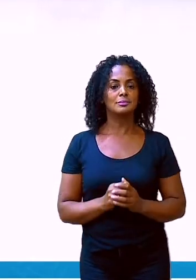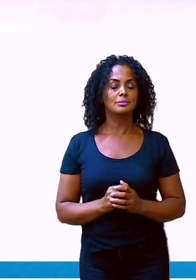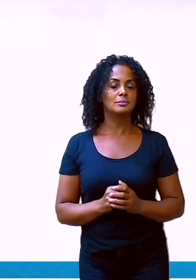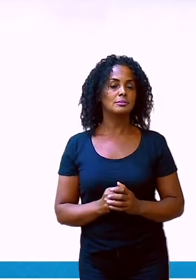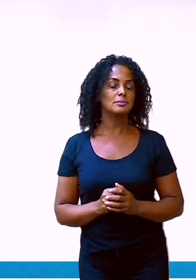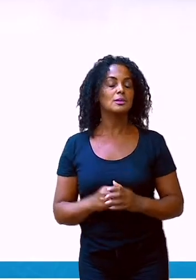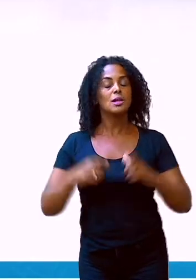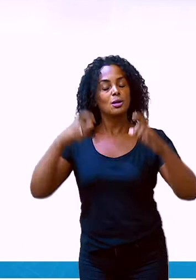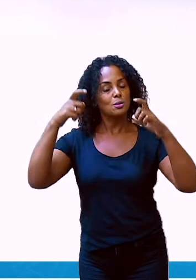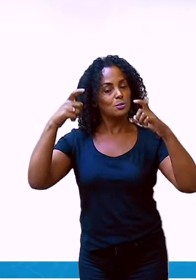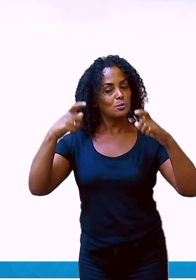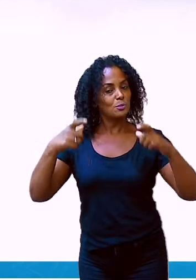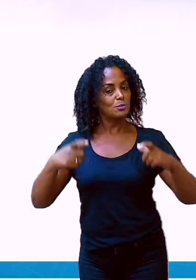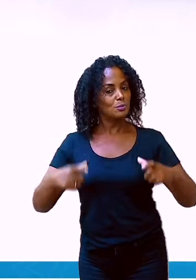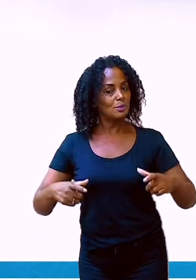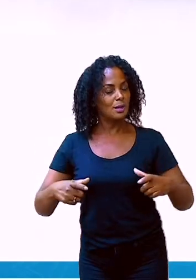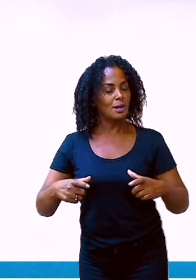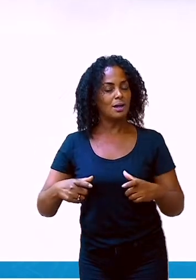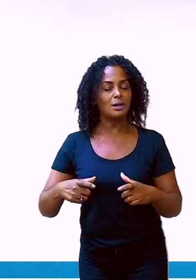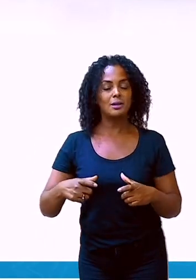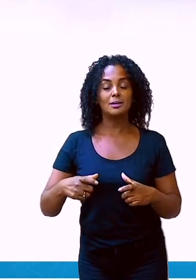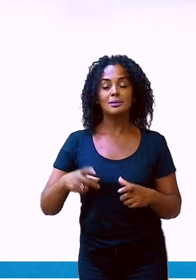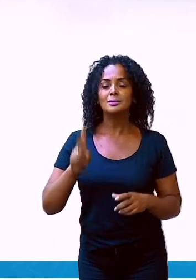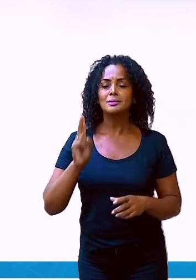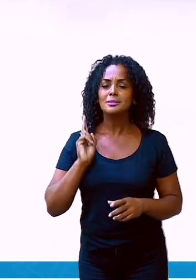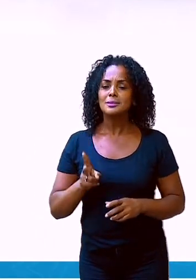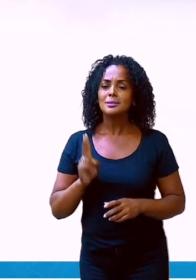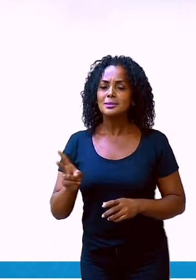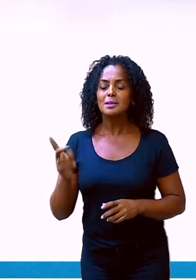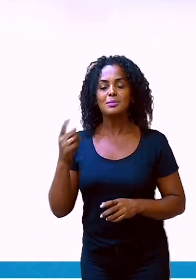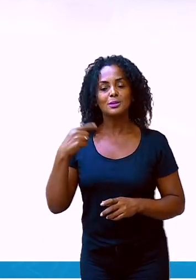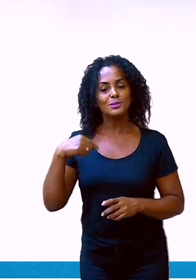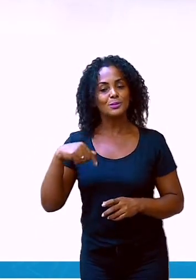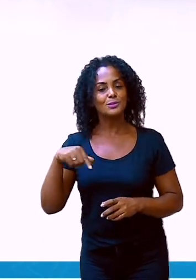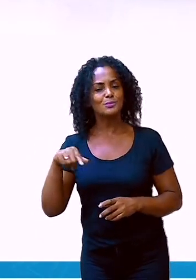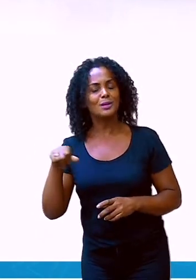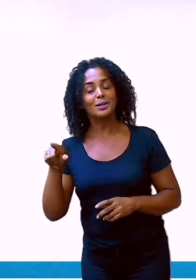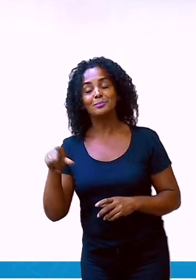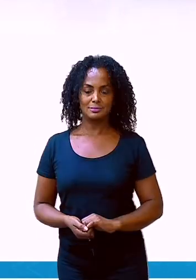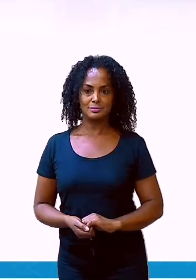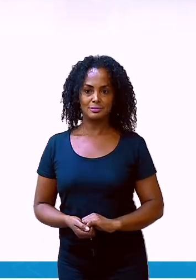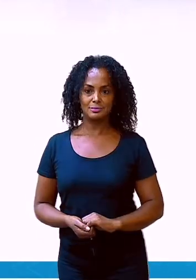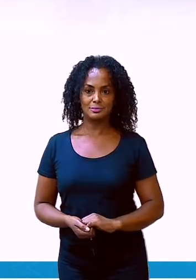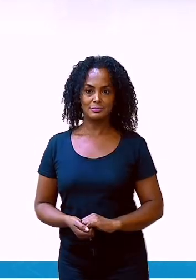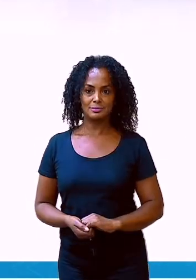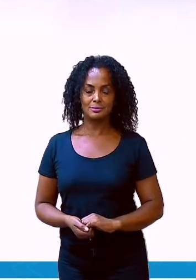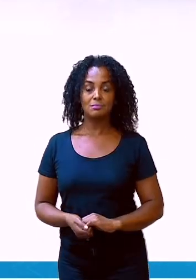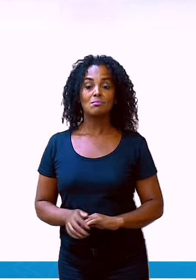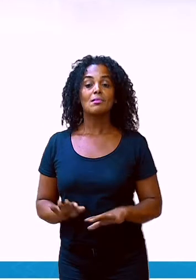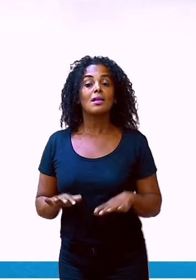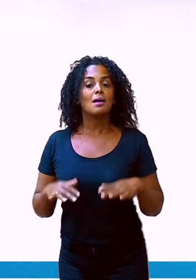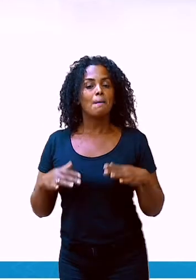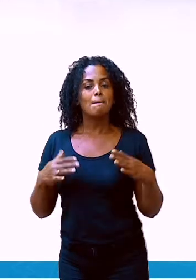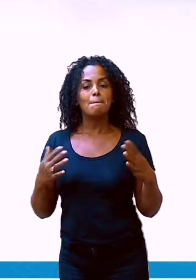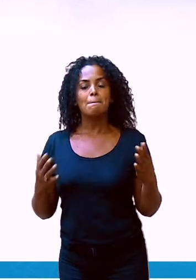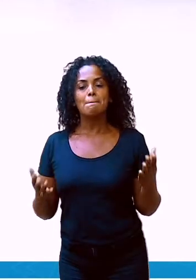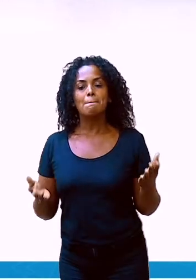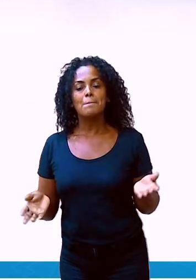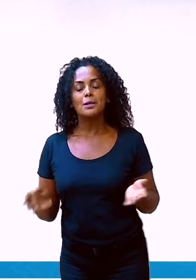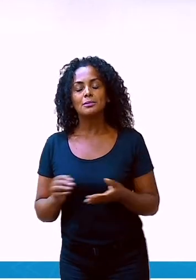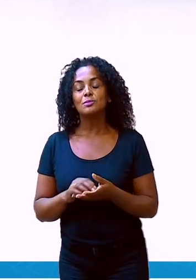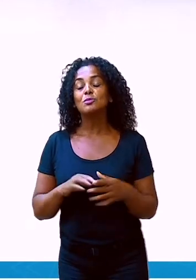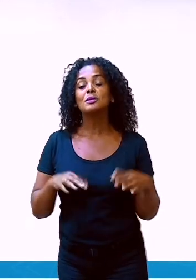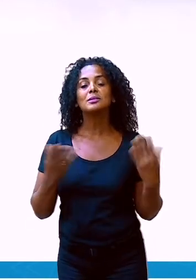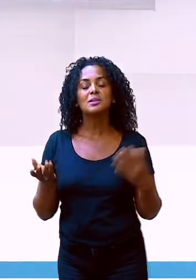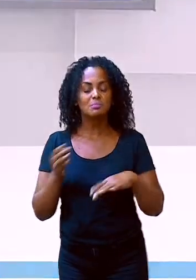É um lugar que a gente frequenta. Não é muito agradável não, né? Mas, quando estamos